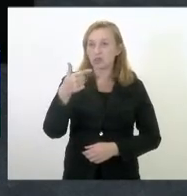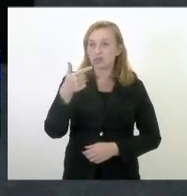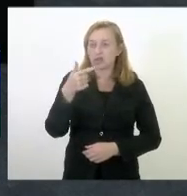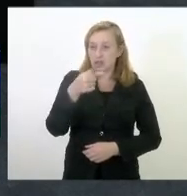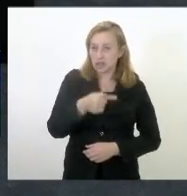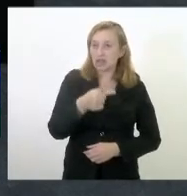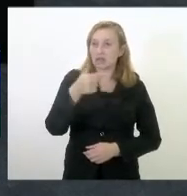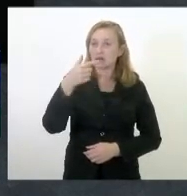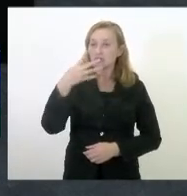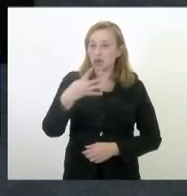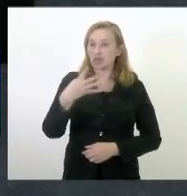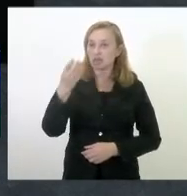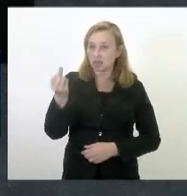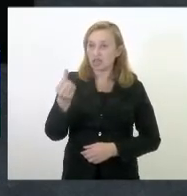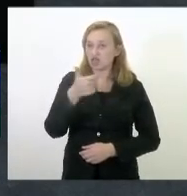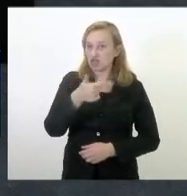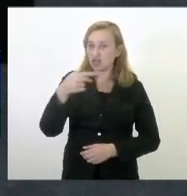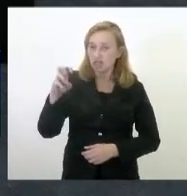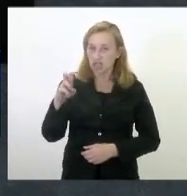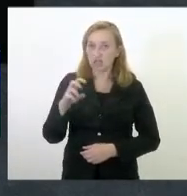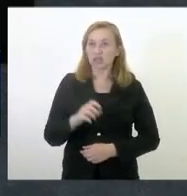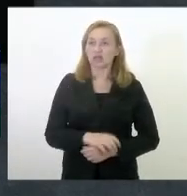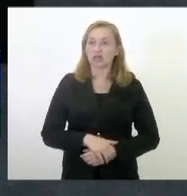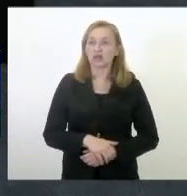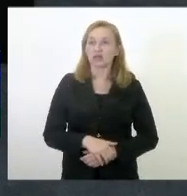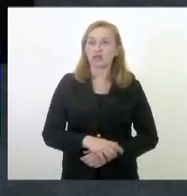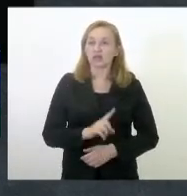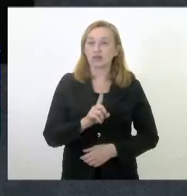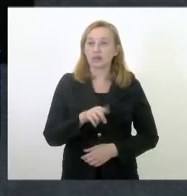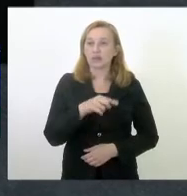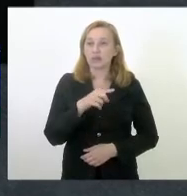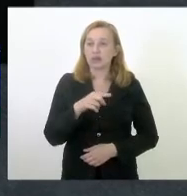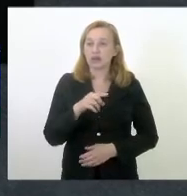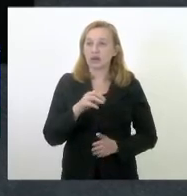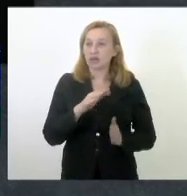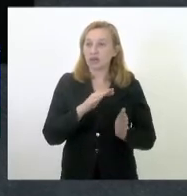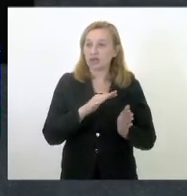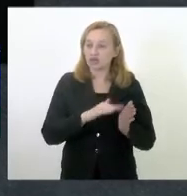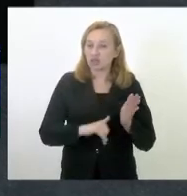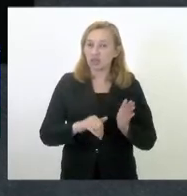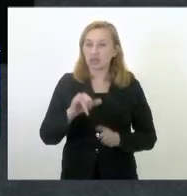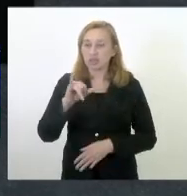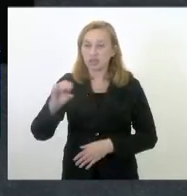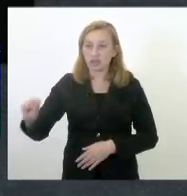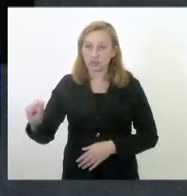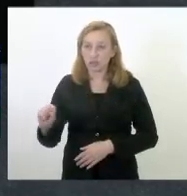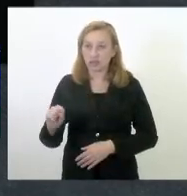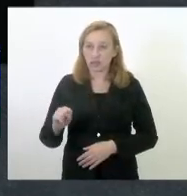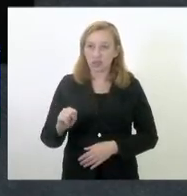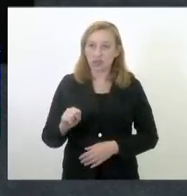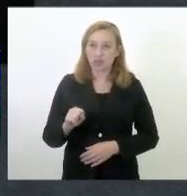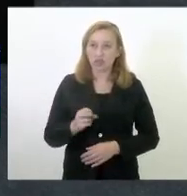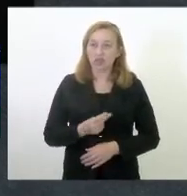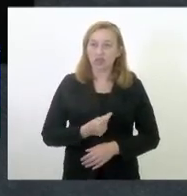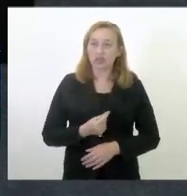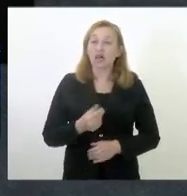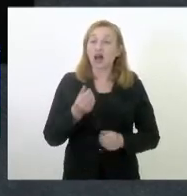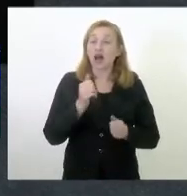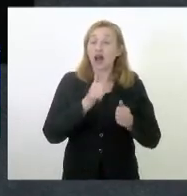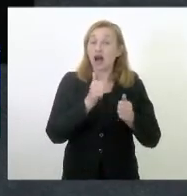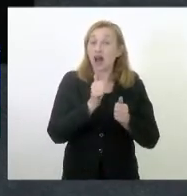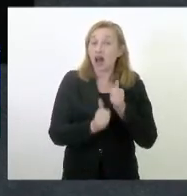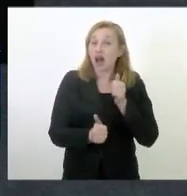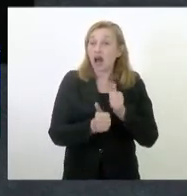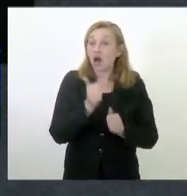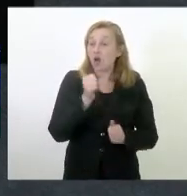61.746 de 15, que tratam da isenção de ICMS incidente nas saídas internas de arroz e feijão,